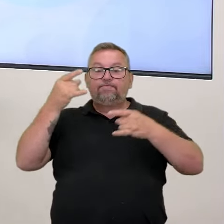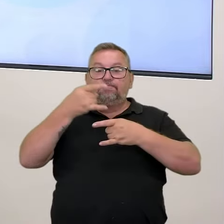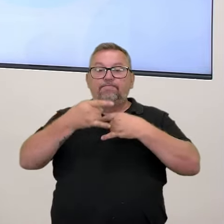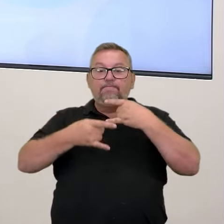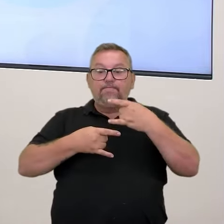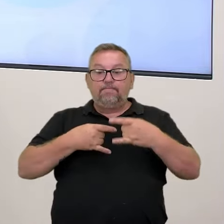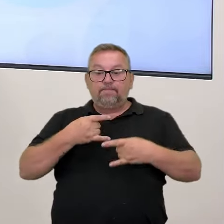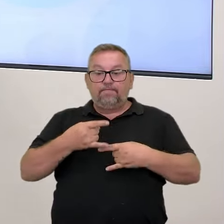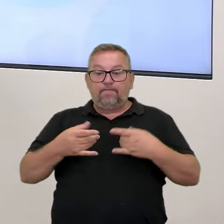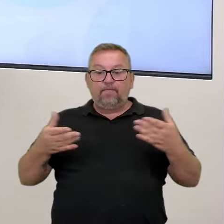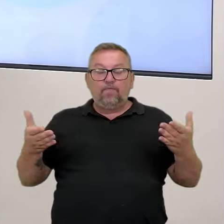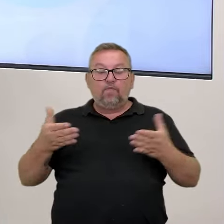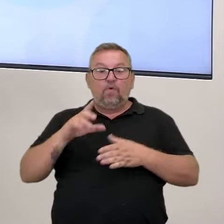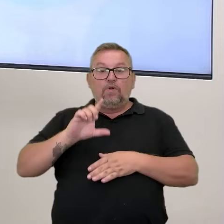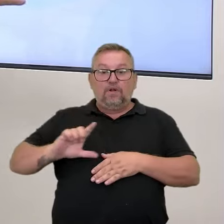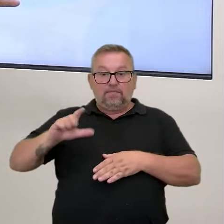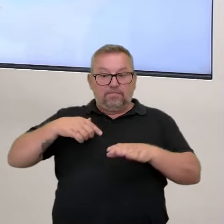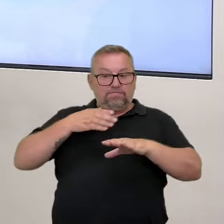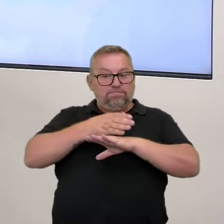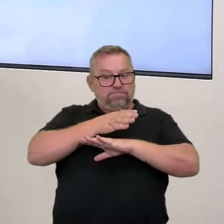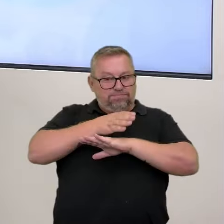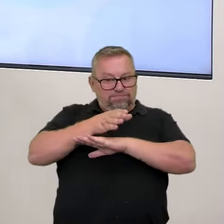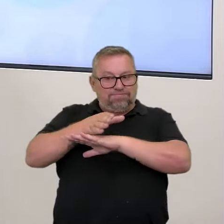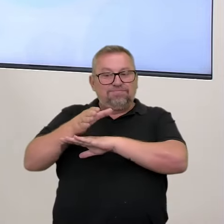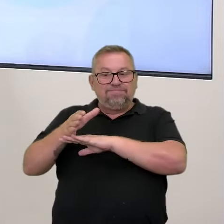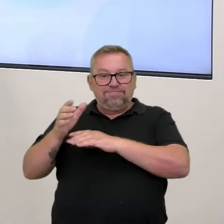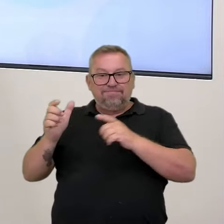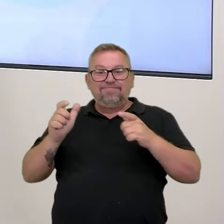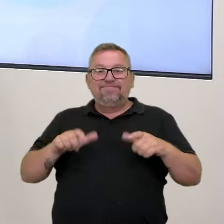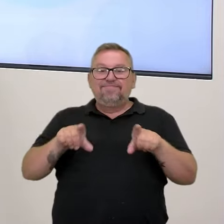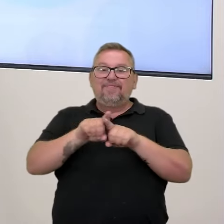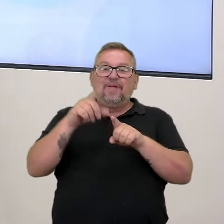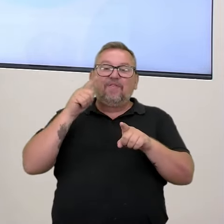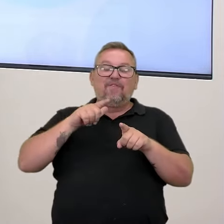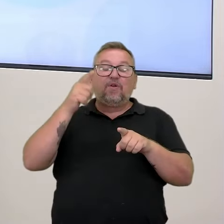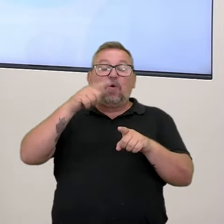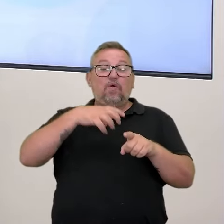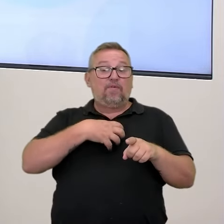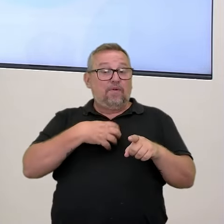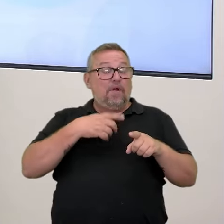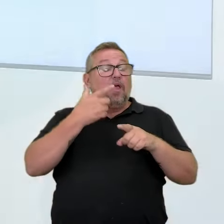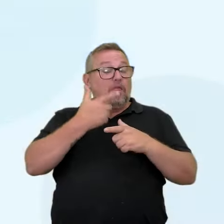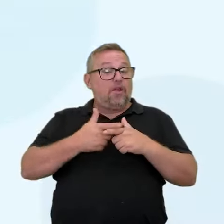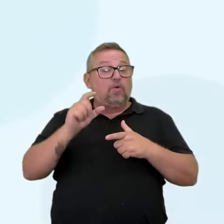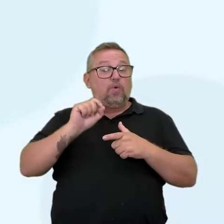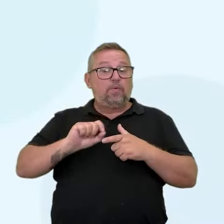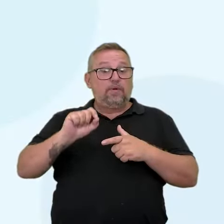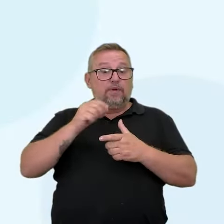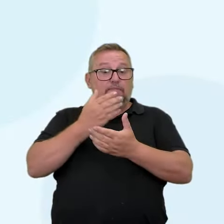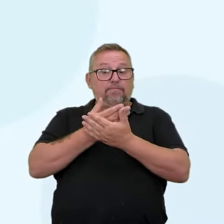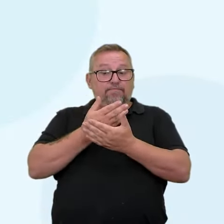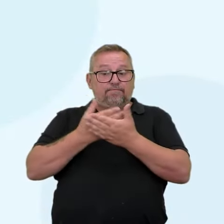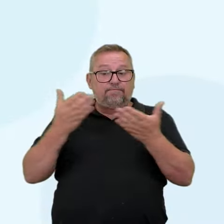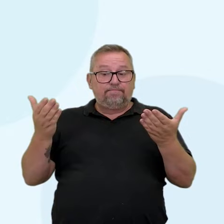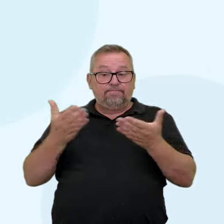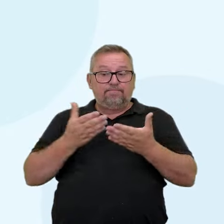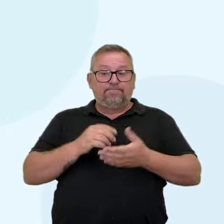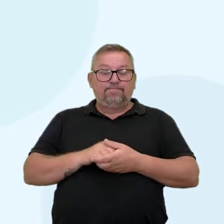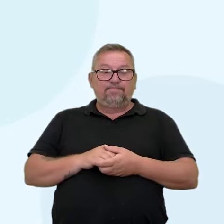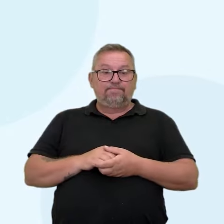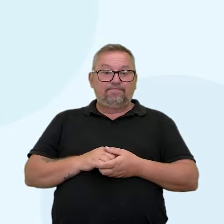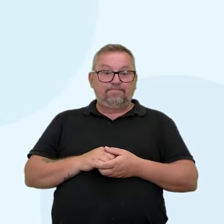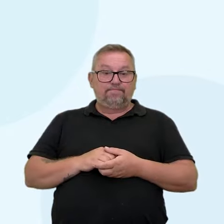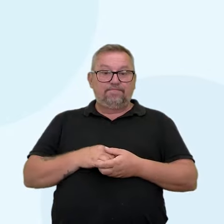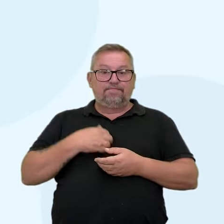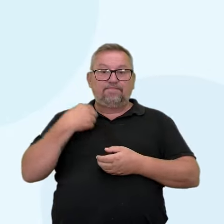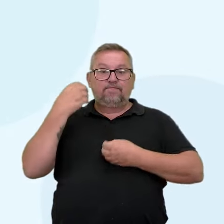seja, a literatura hoje está invadindo outros espaços, é tida de outras formas, e é sobre isso que falaremos na atividade 2. Como